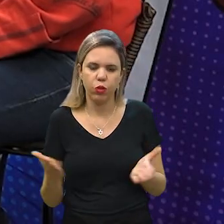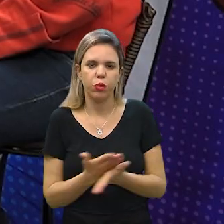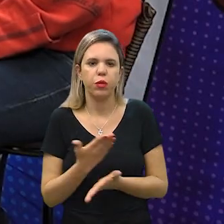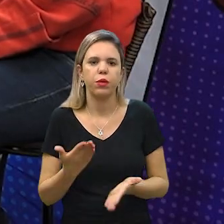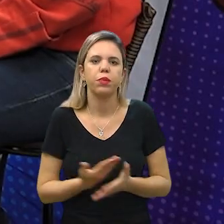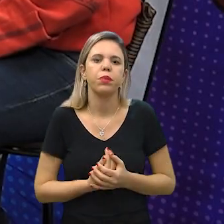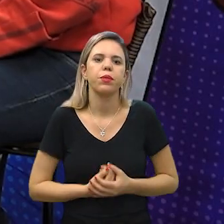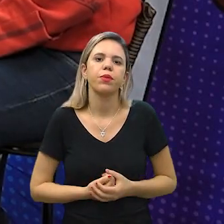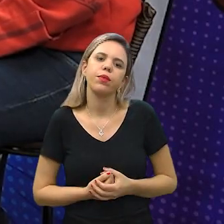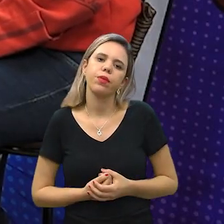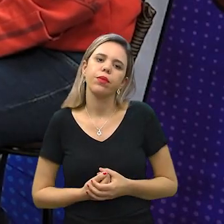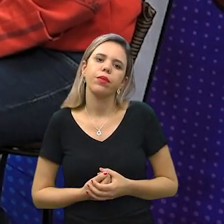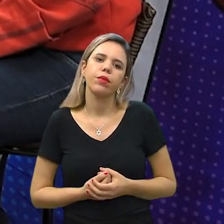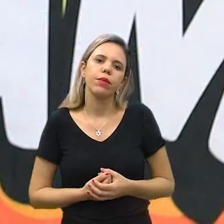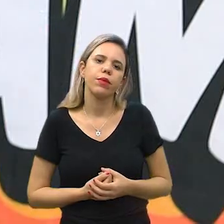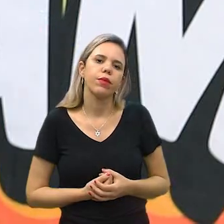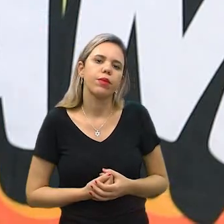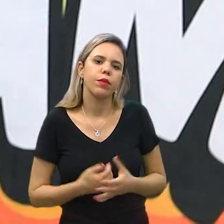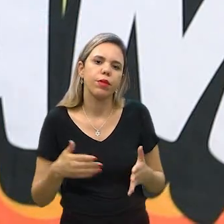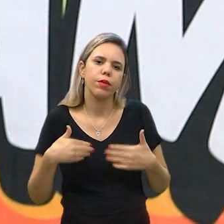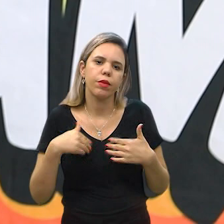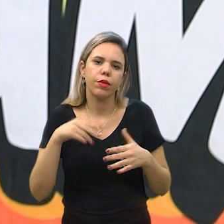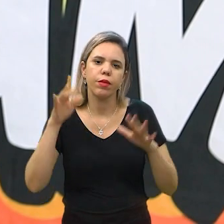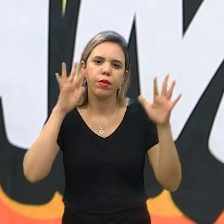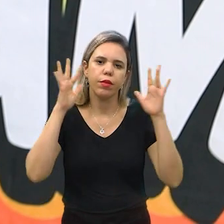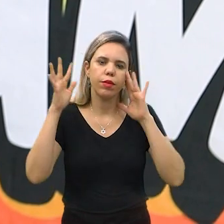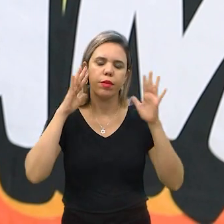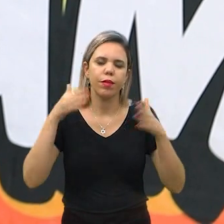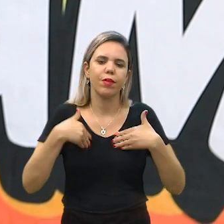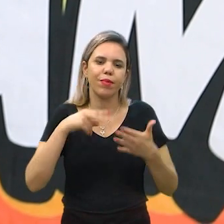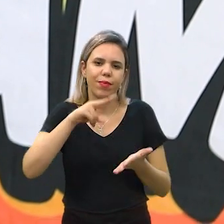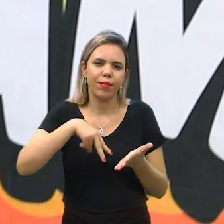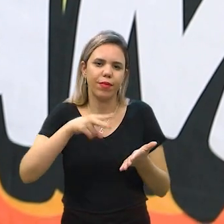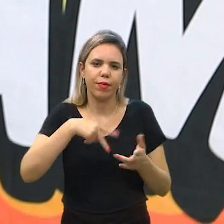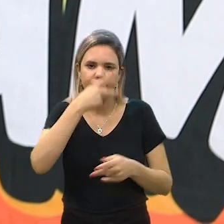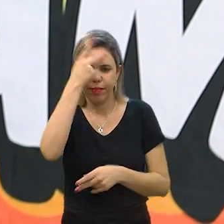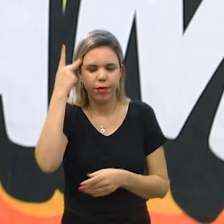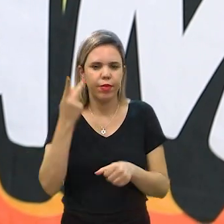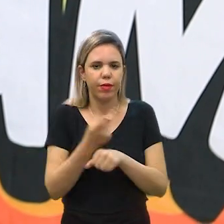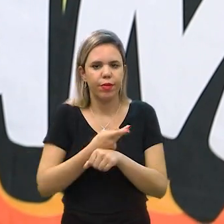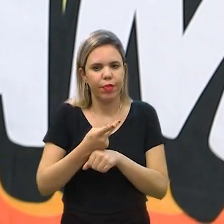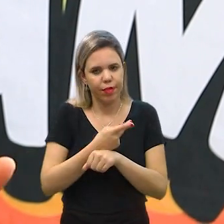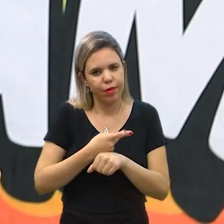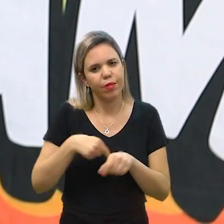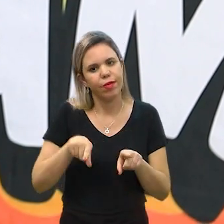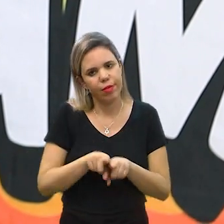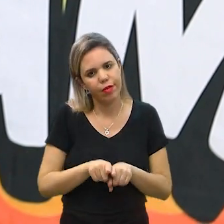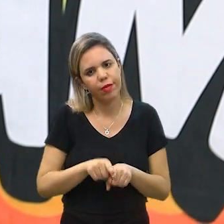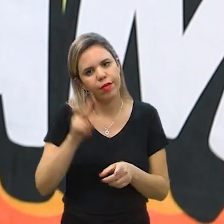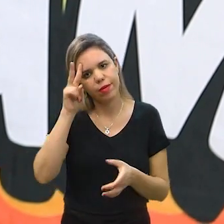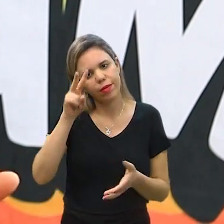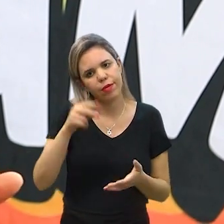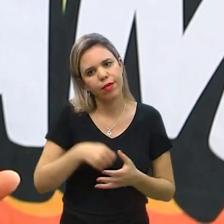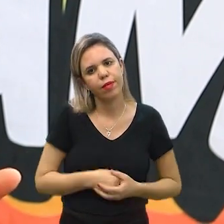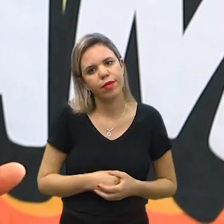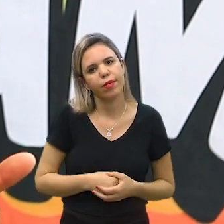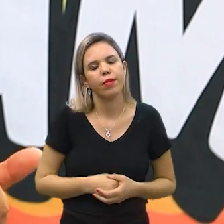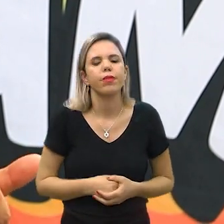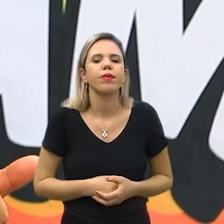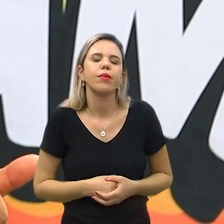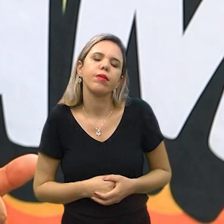livro. Além de entretenimento, né, diversão, as pessoas procuram diversão nas histórias,